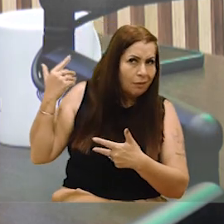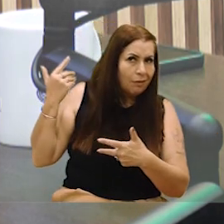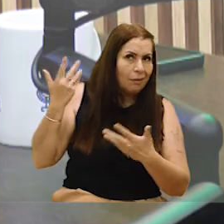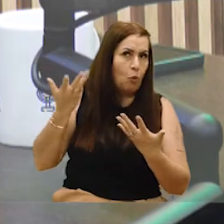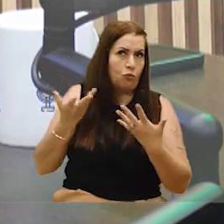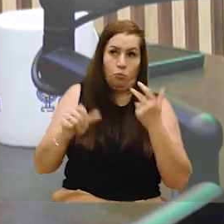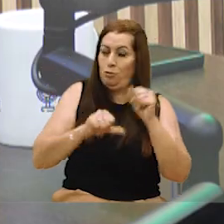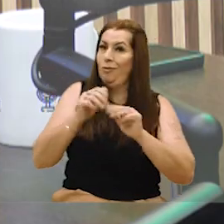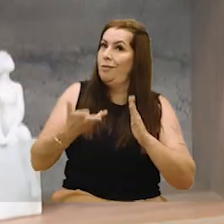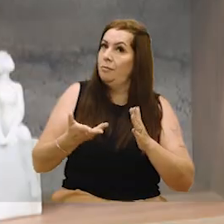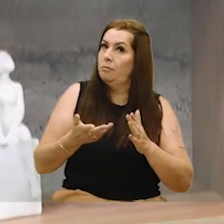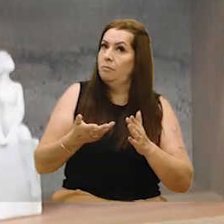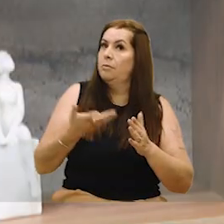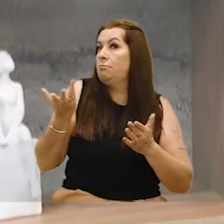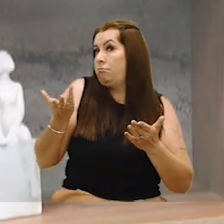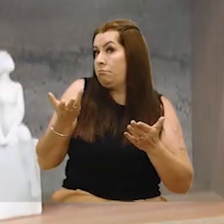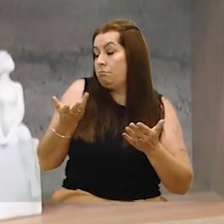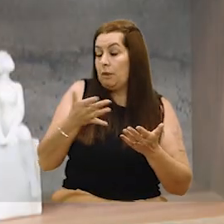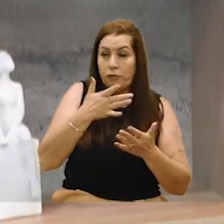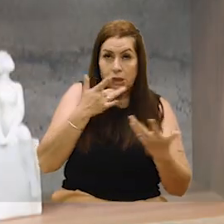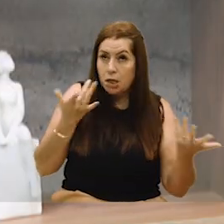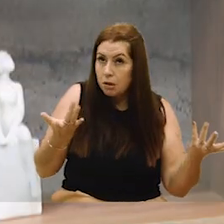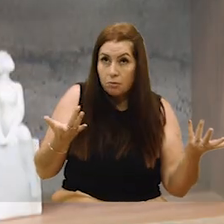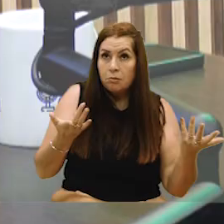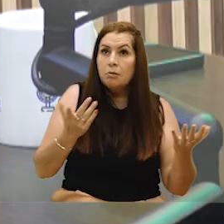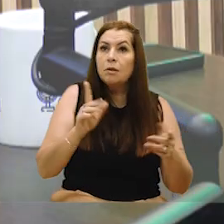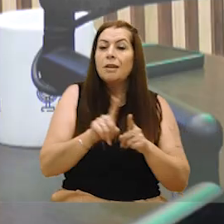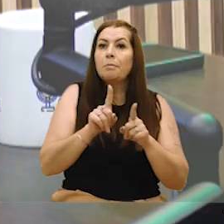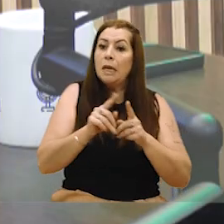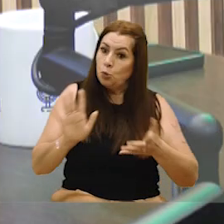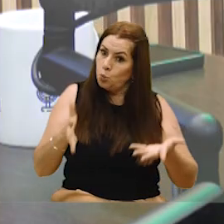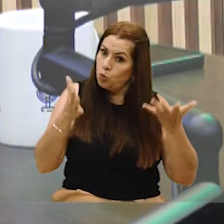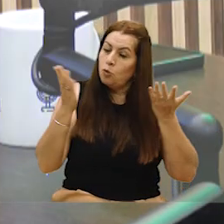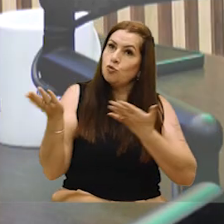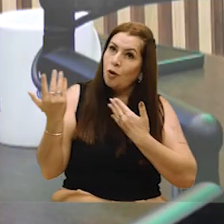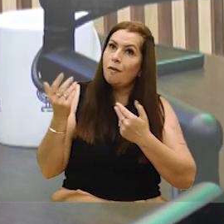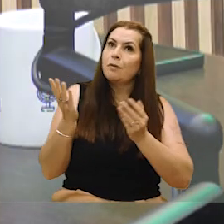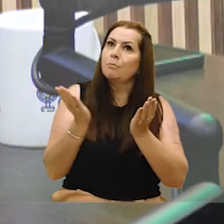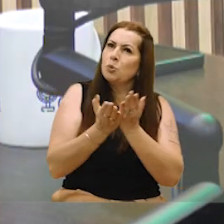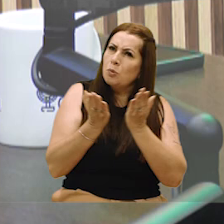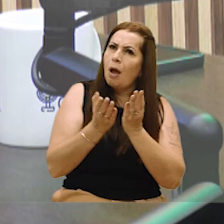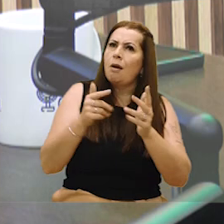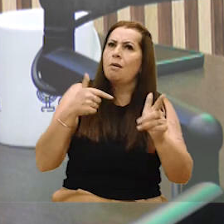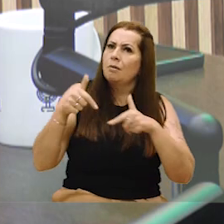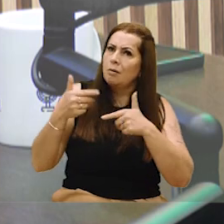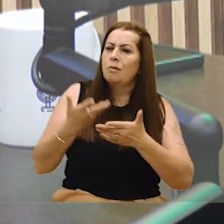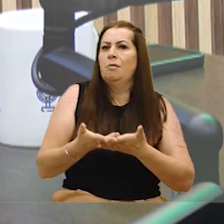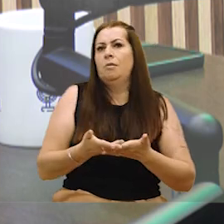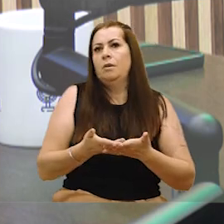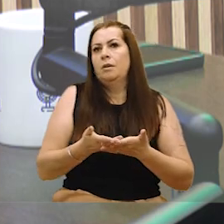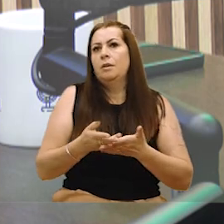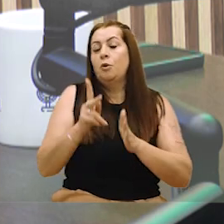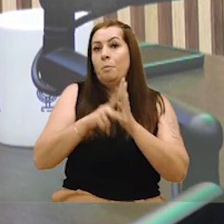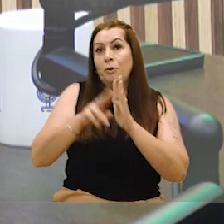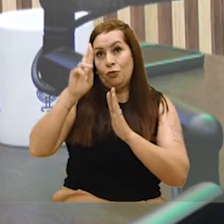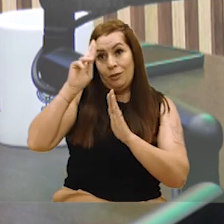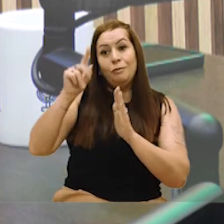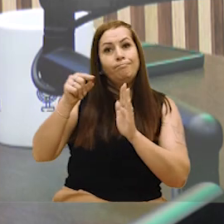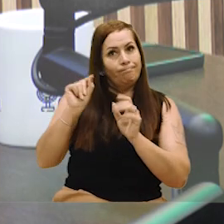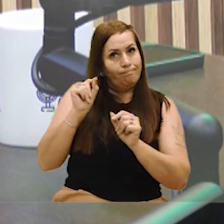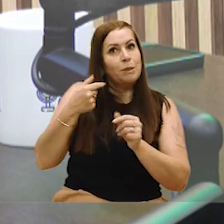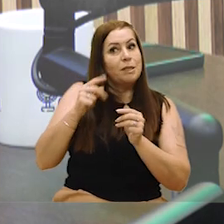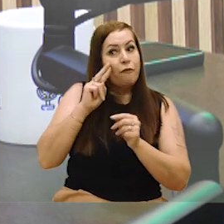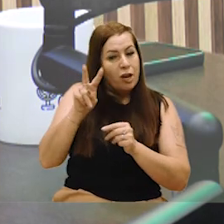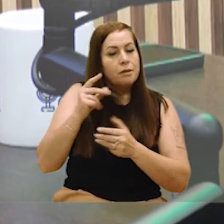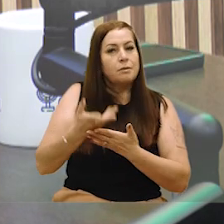antigamente. Agora, tem que facilitar. Né? Tem que facilitar. Né, entusiasmar o jovem a estudar, a trabalhar. Então, o plano diretor tem que passar